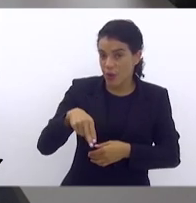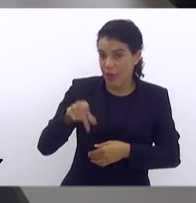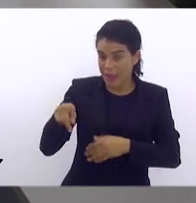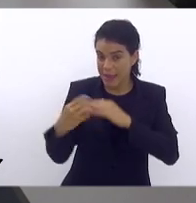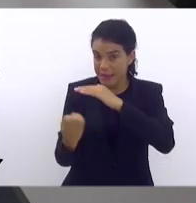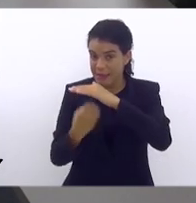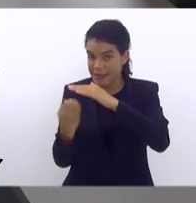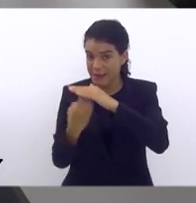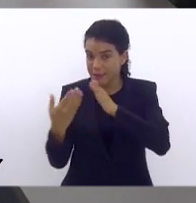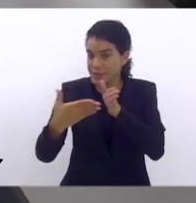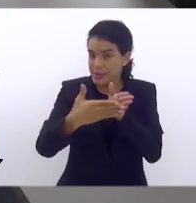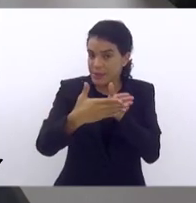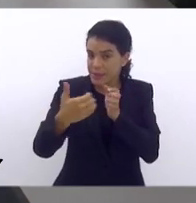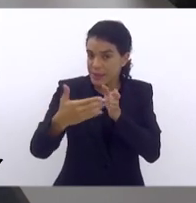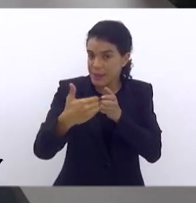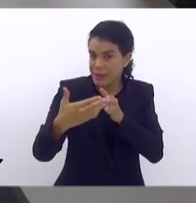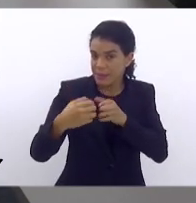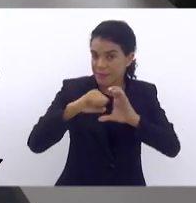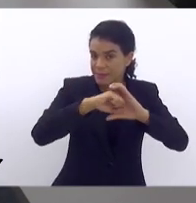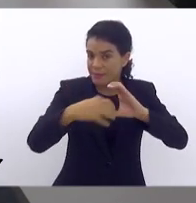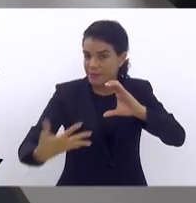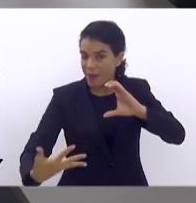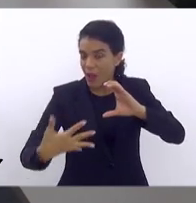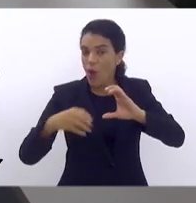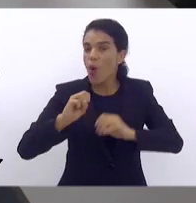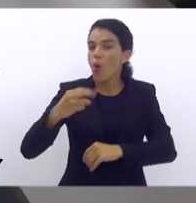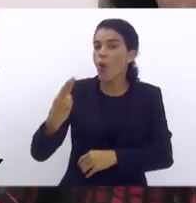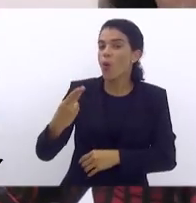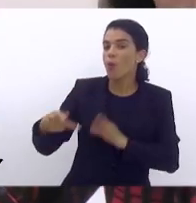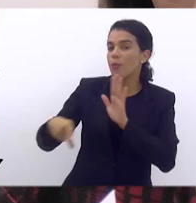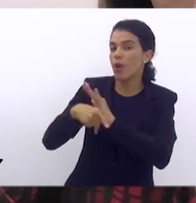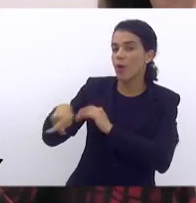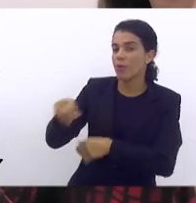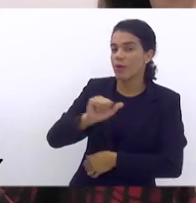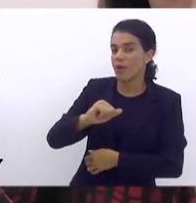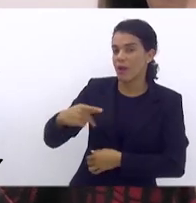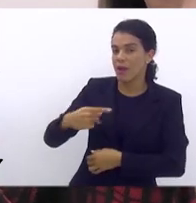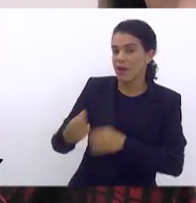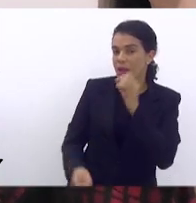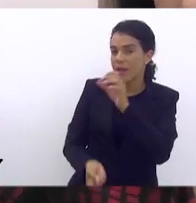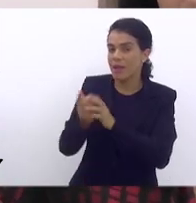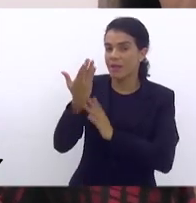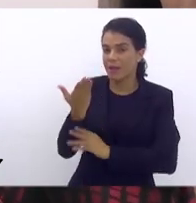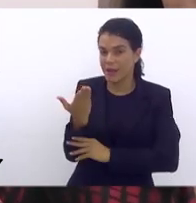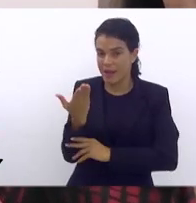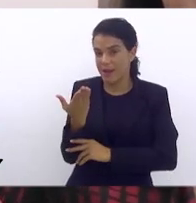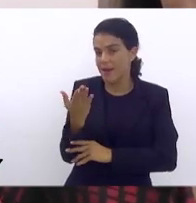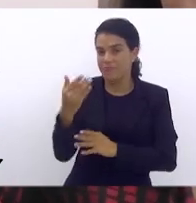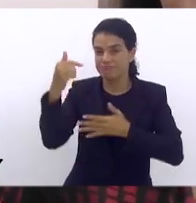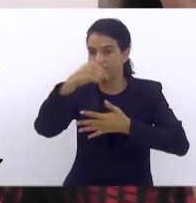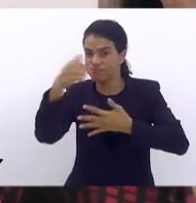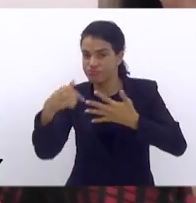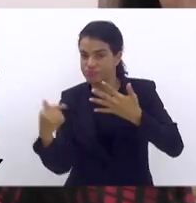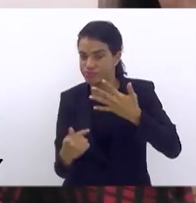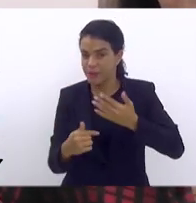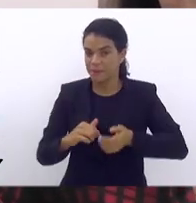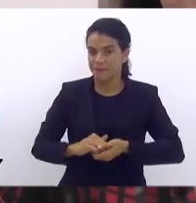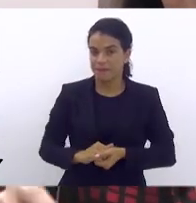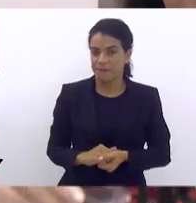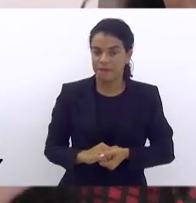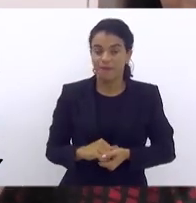fazem suas descrições ou a própria aplicativo que cria como os critérios